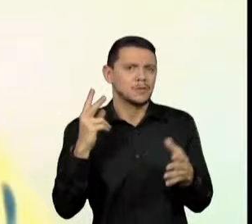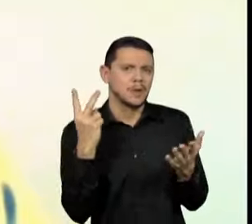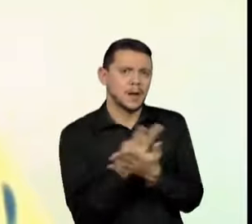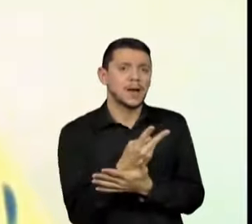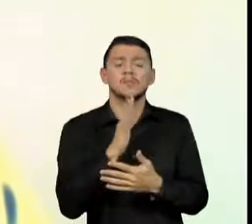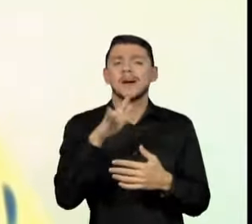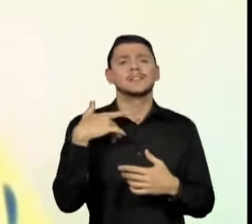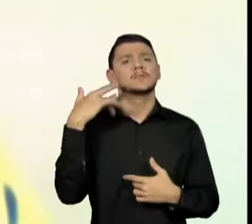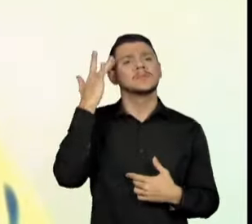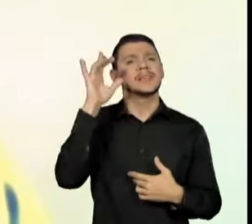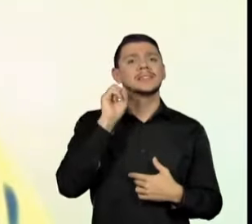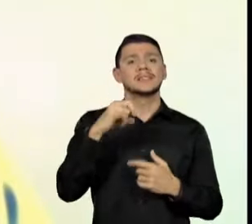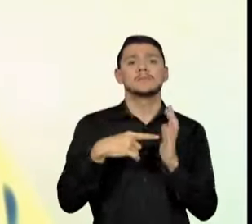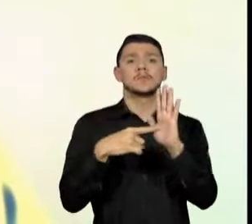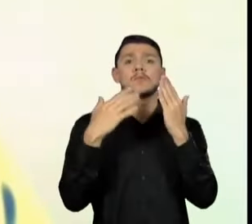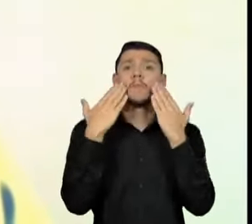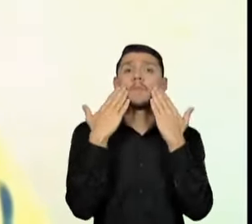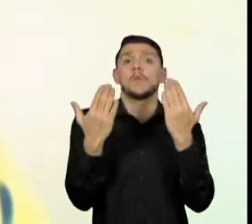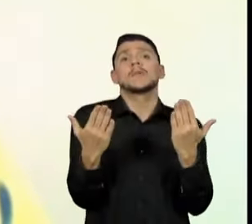E também não.